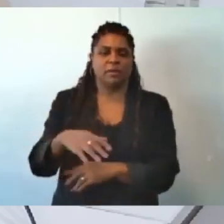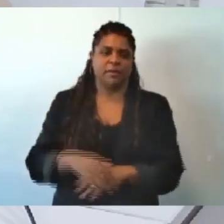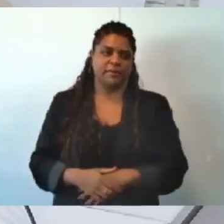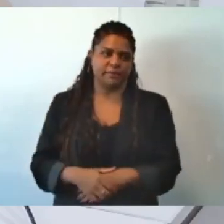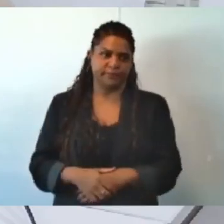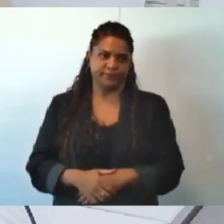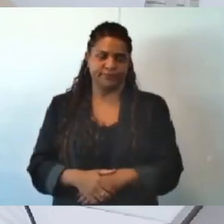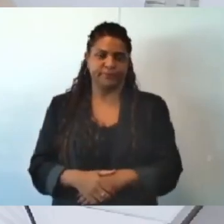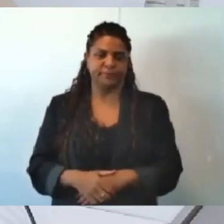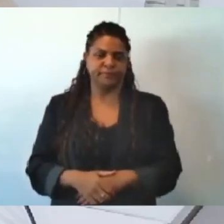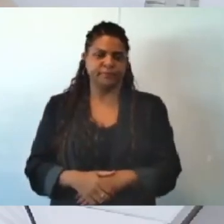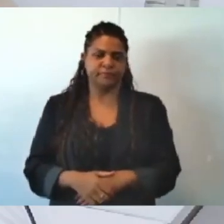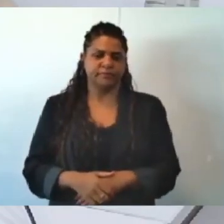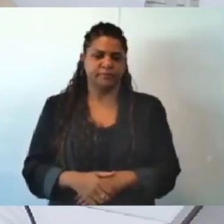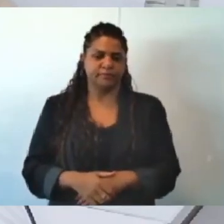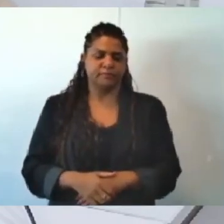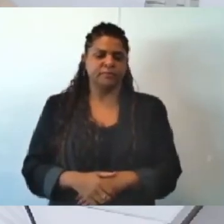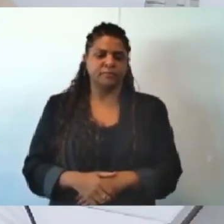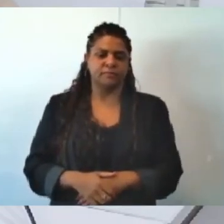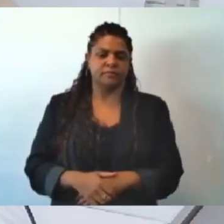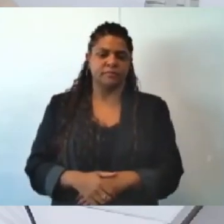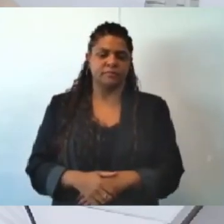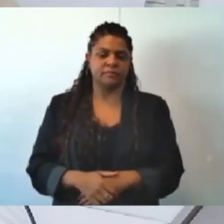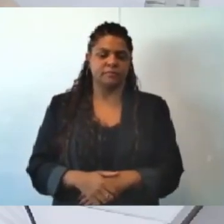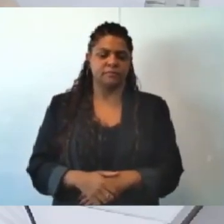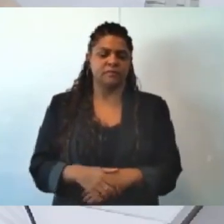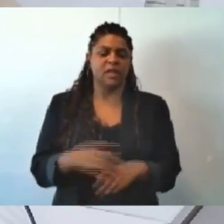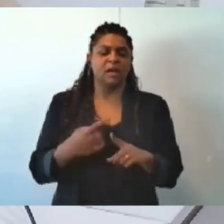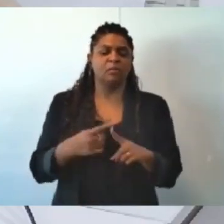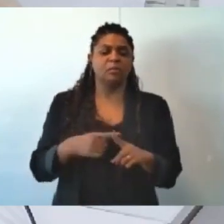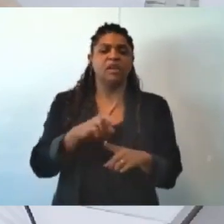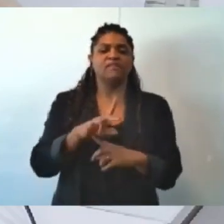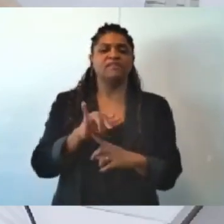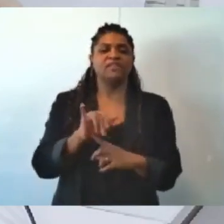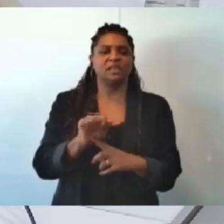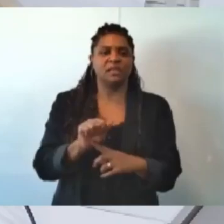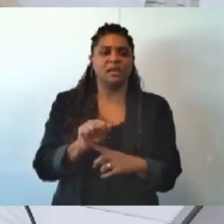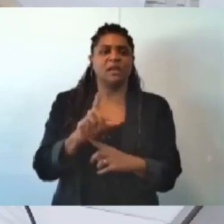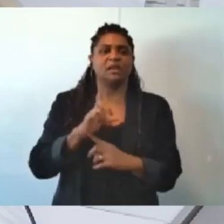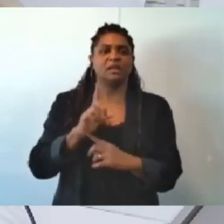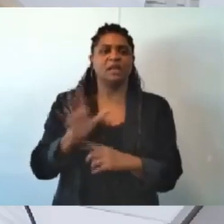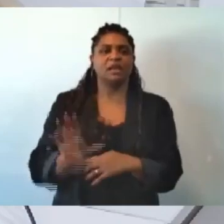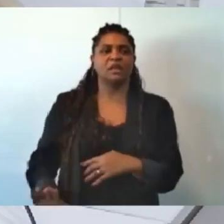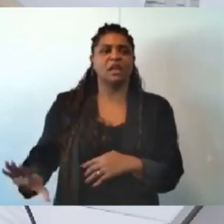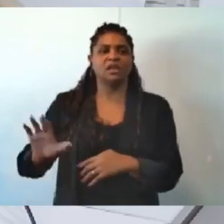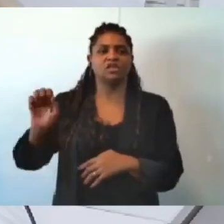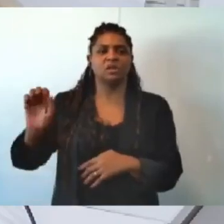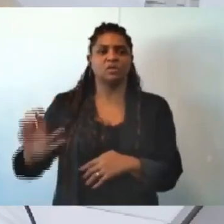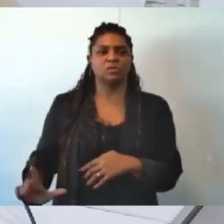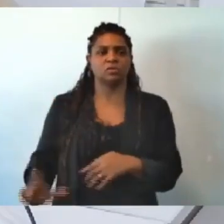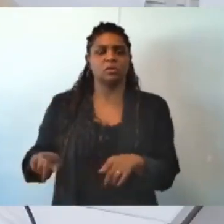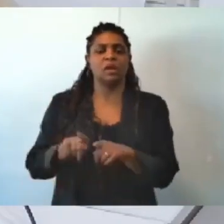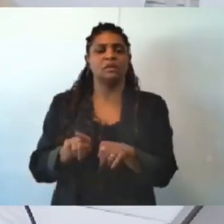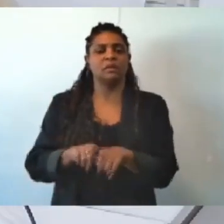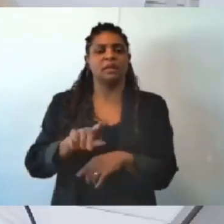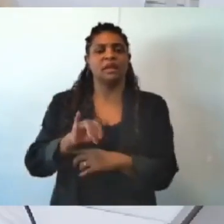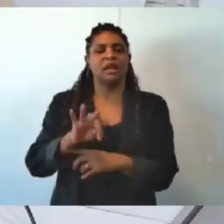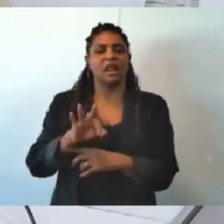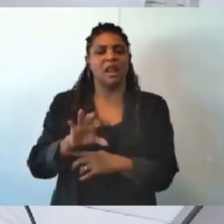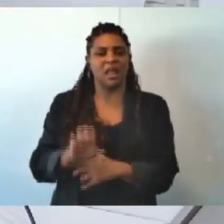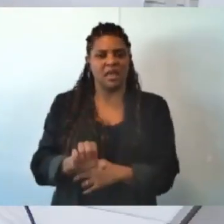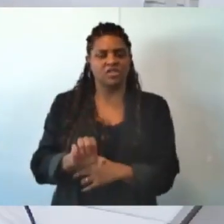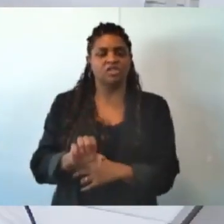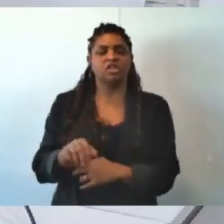ali é a via de entre região sul e a região leste, nordeste e outros locais.